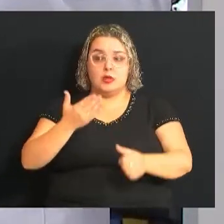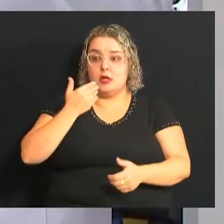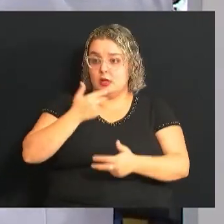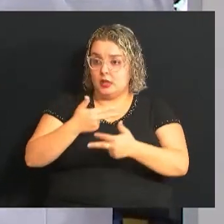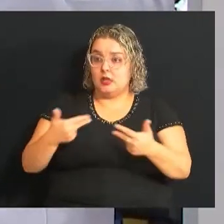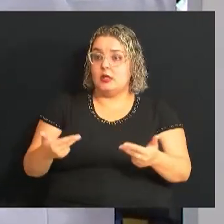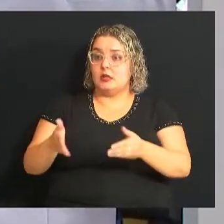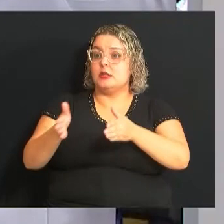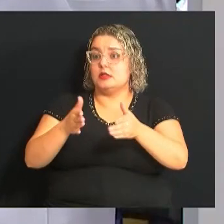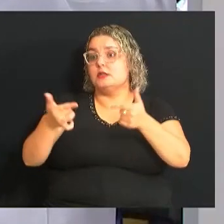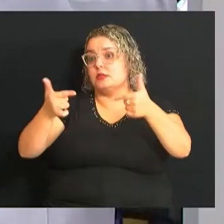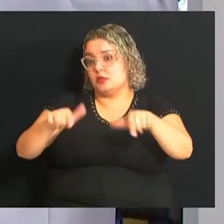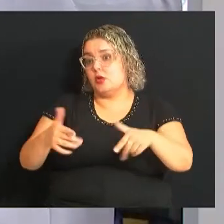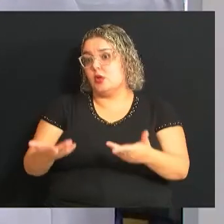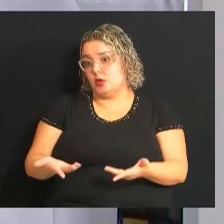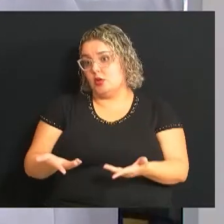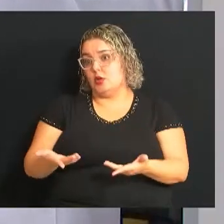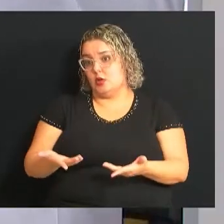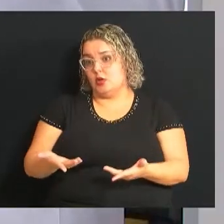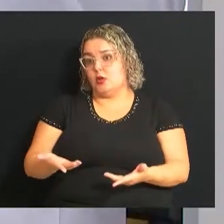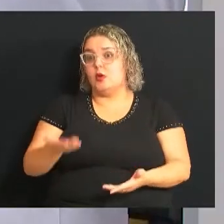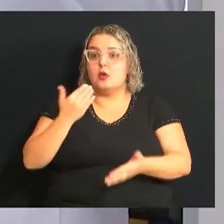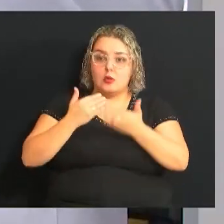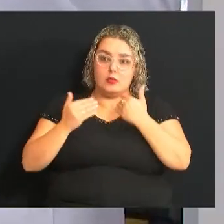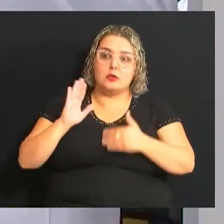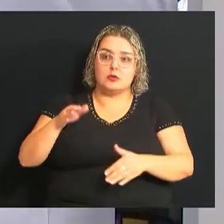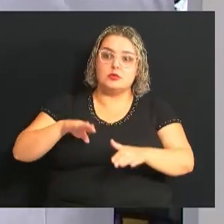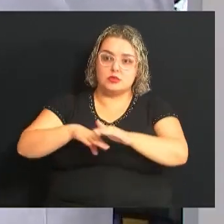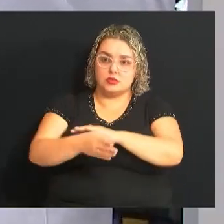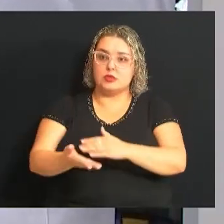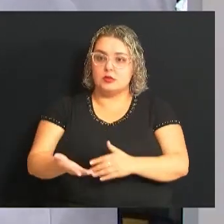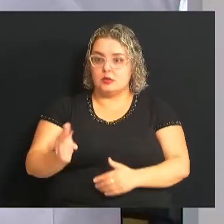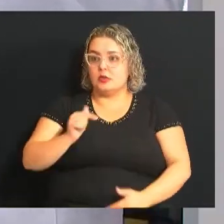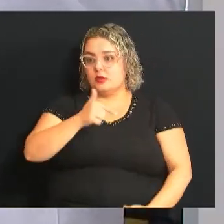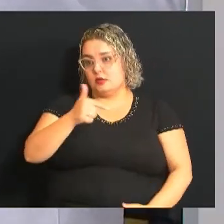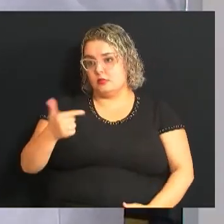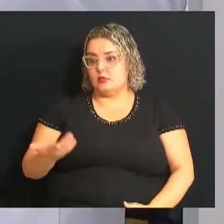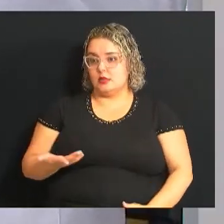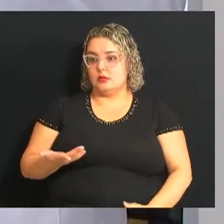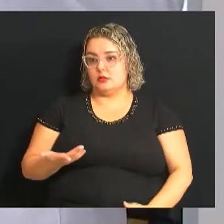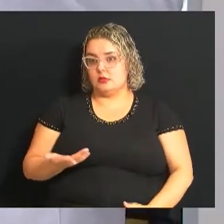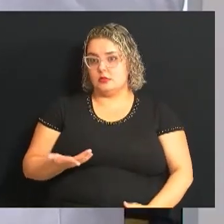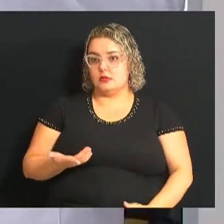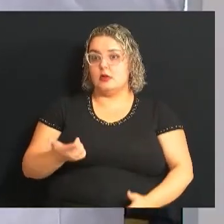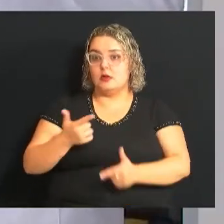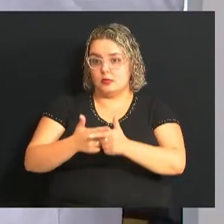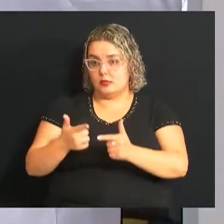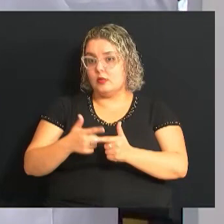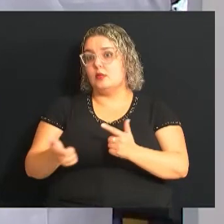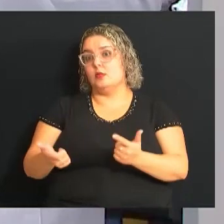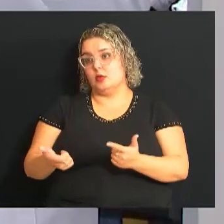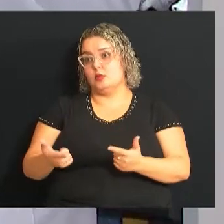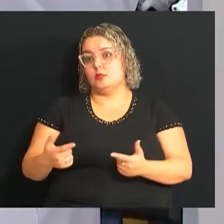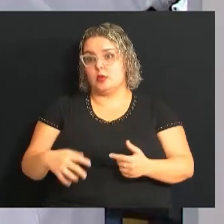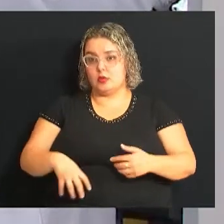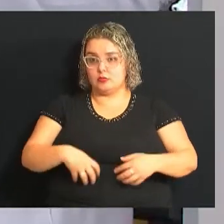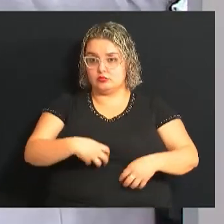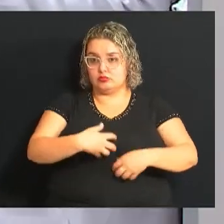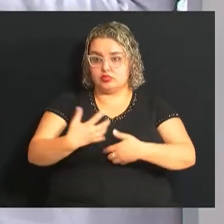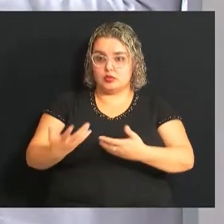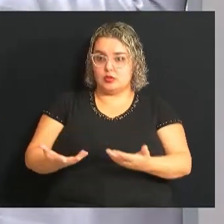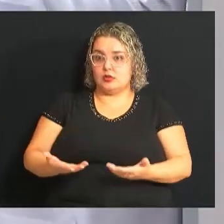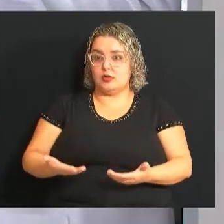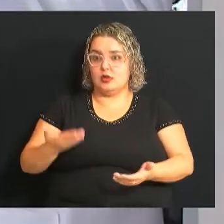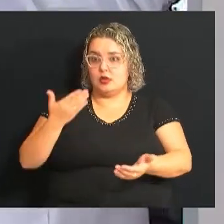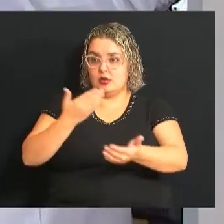nesse local, ele comer o que ele já está acostumado, para não ter algum problema em si digestivo. Eu perdi totalmente